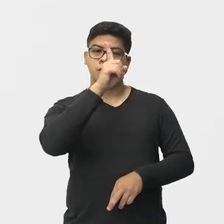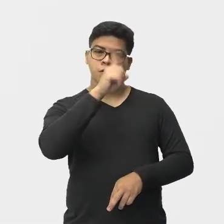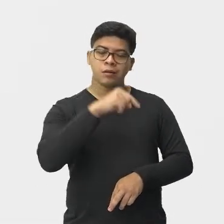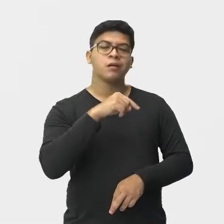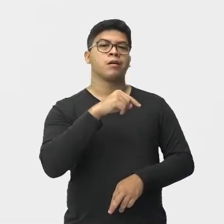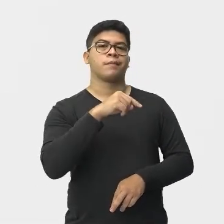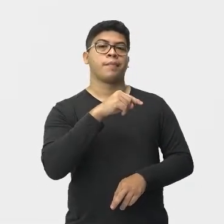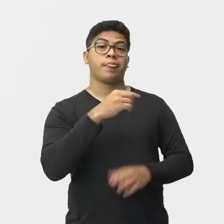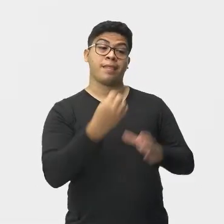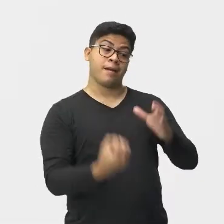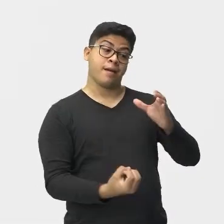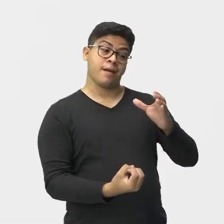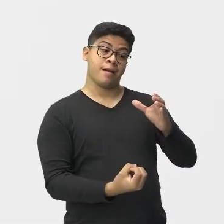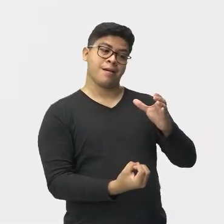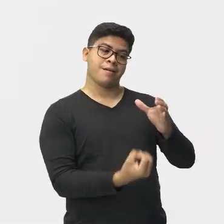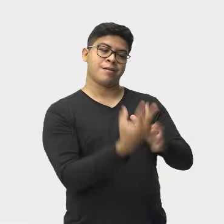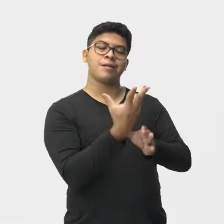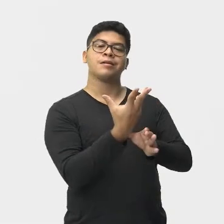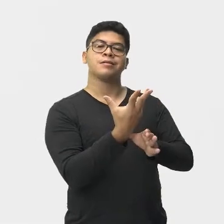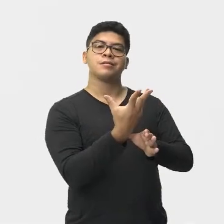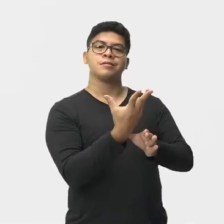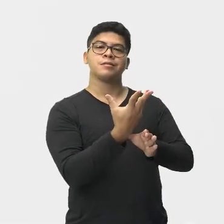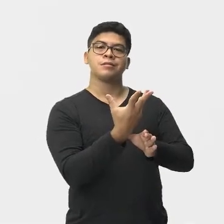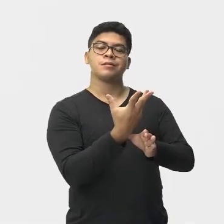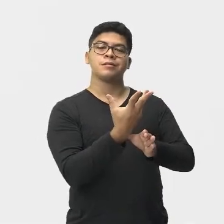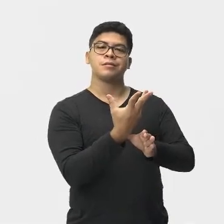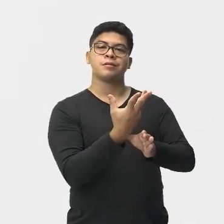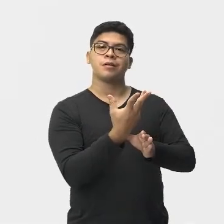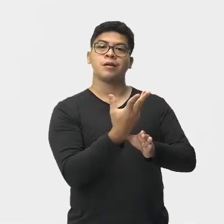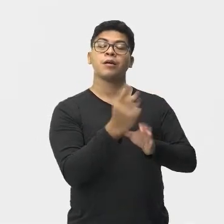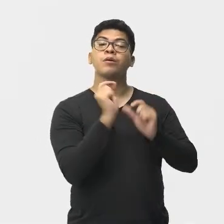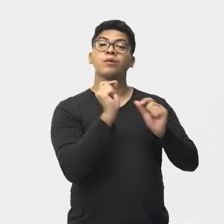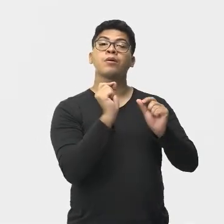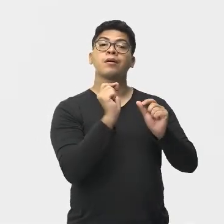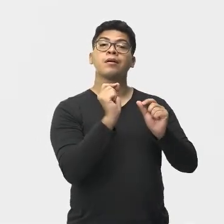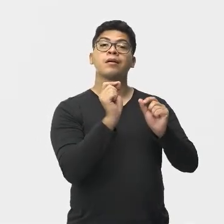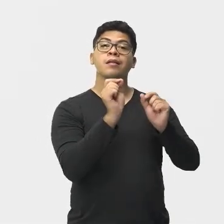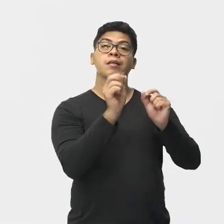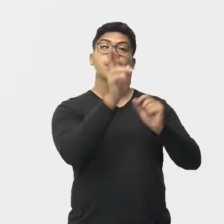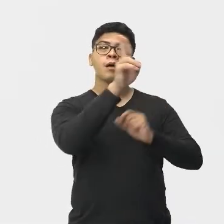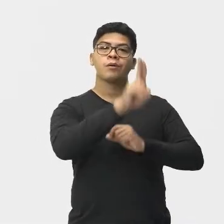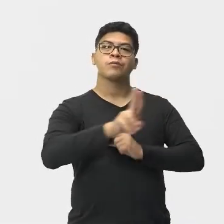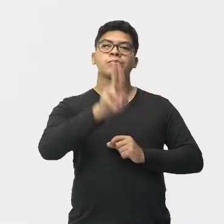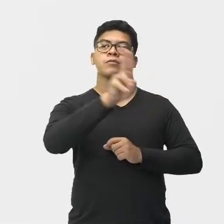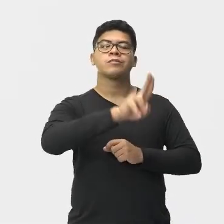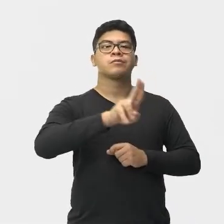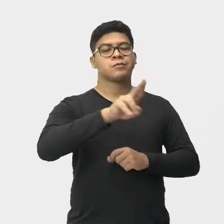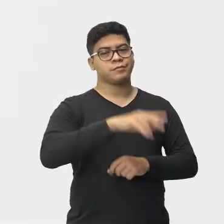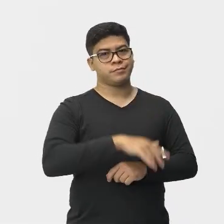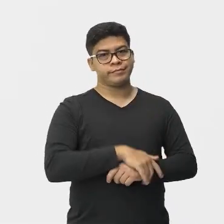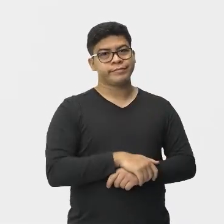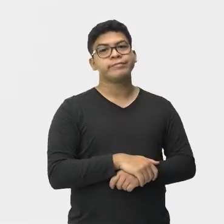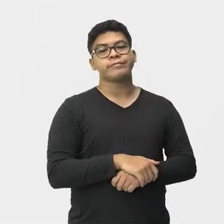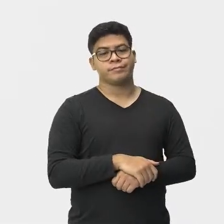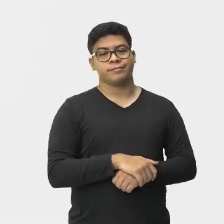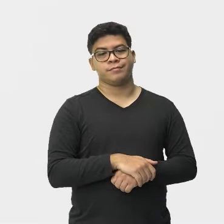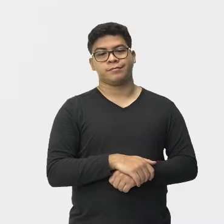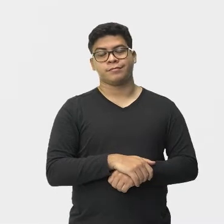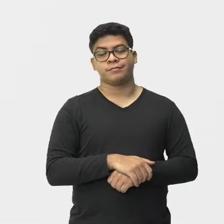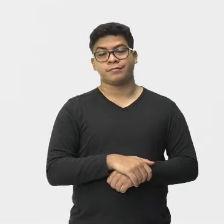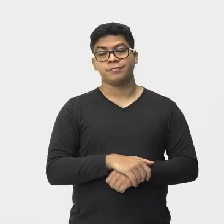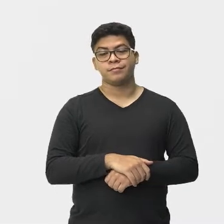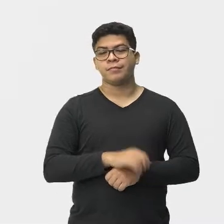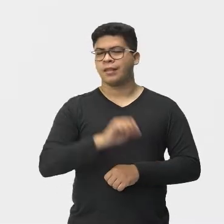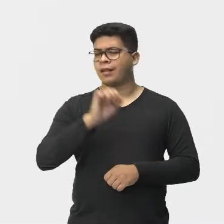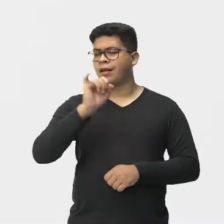una universidad. Essa é a nossa resposta. Esse é o nosso complemento direto. Se eu fosse substituir